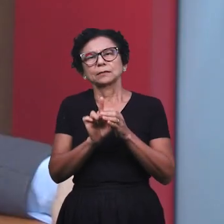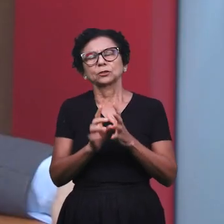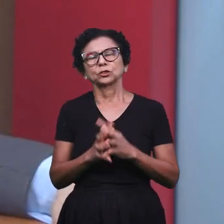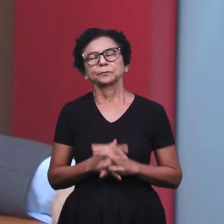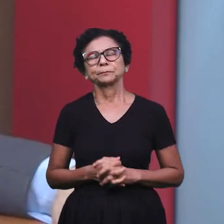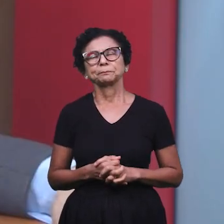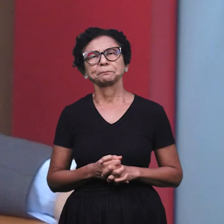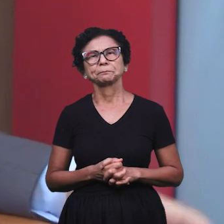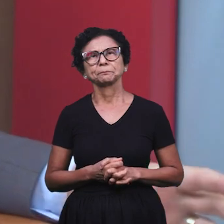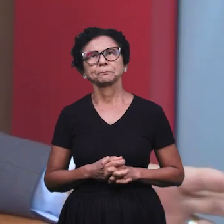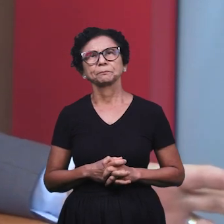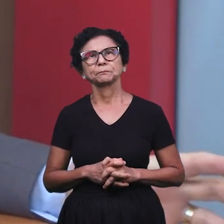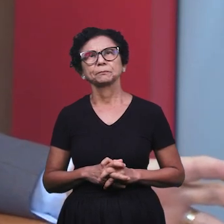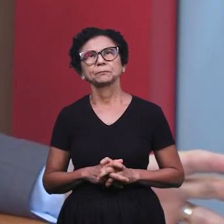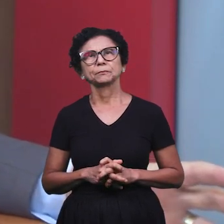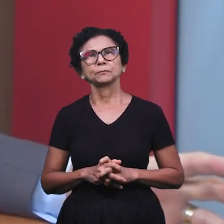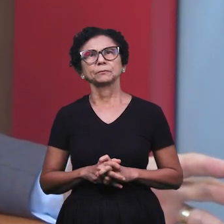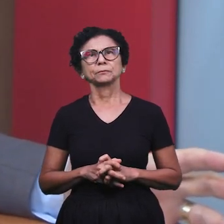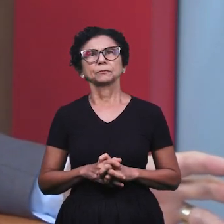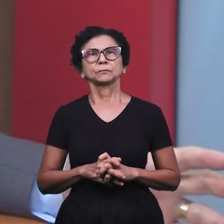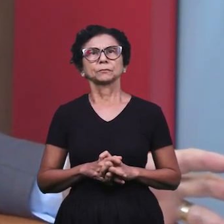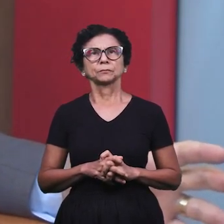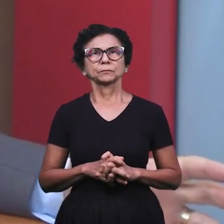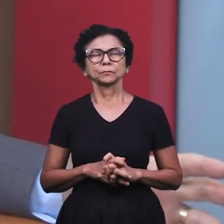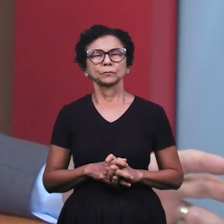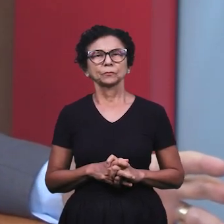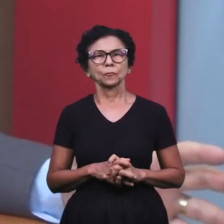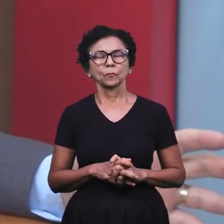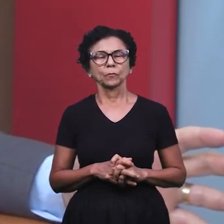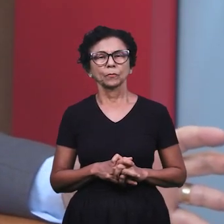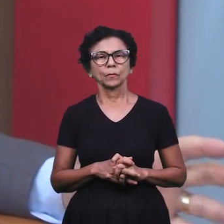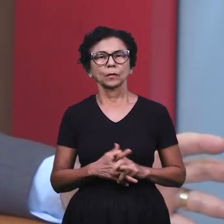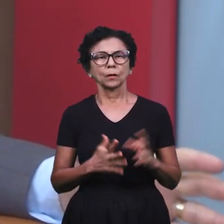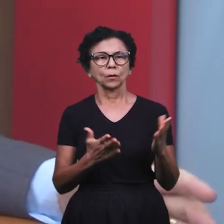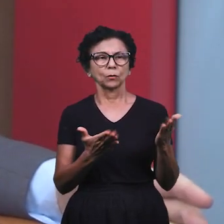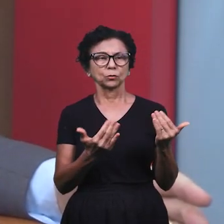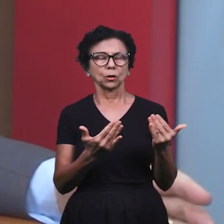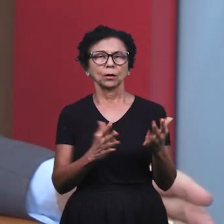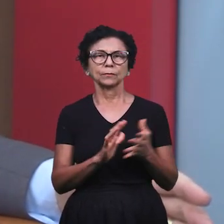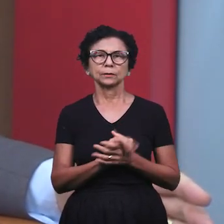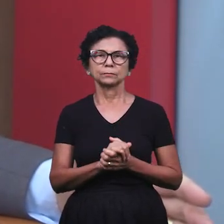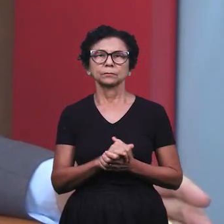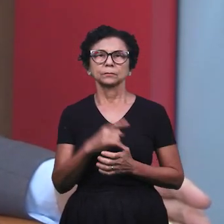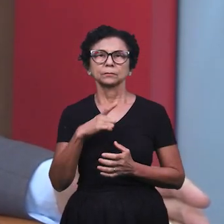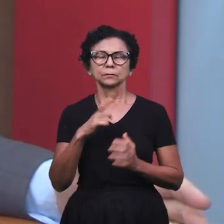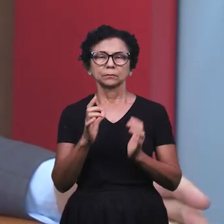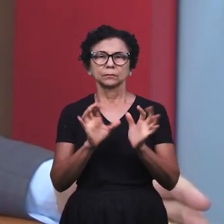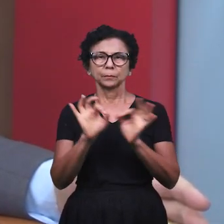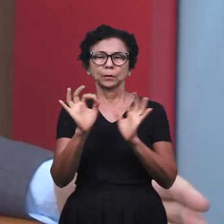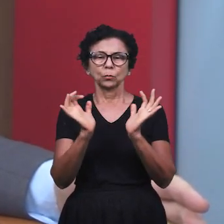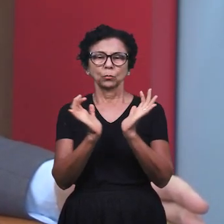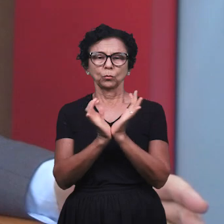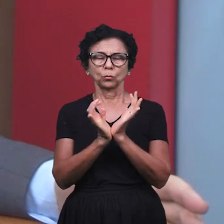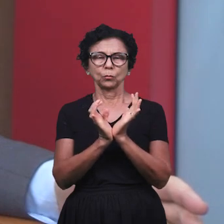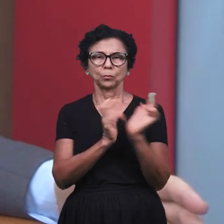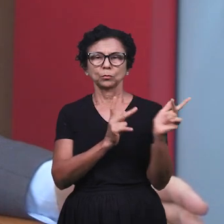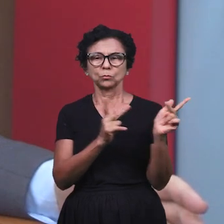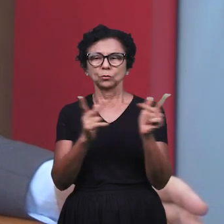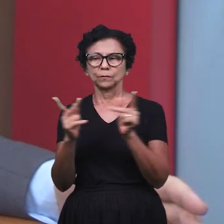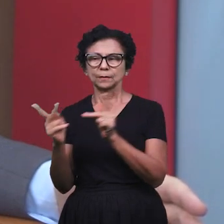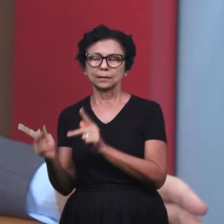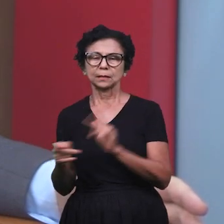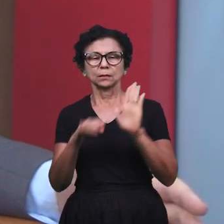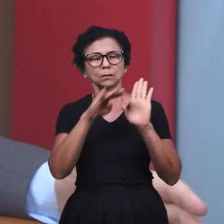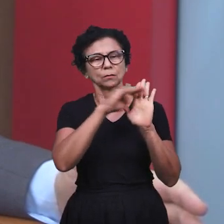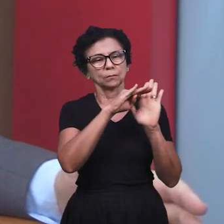que os jovens formar um grupo de visita e fazer uma escala para